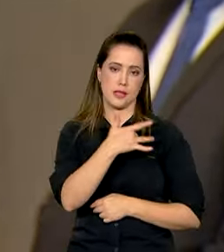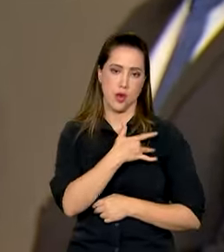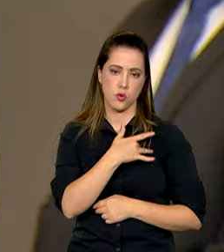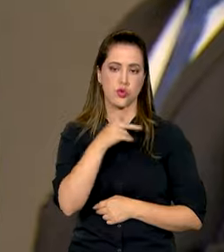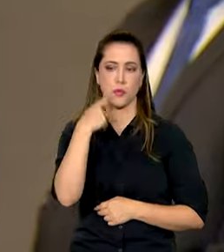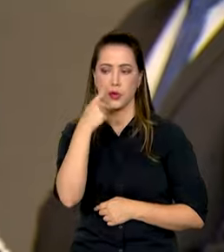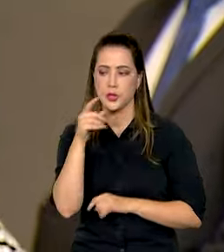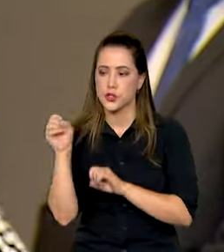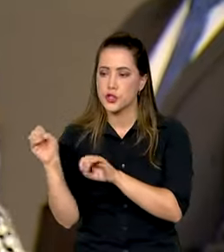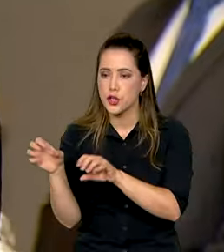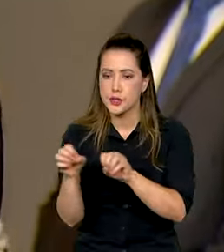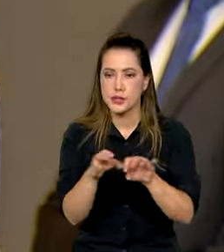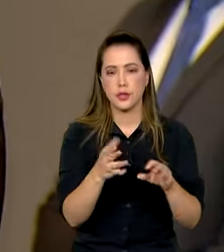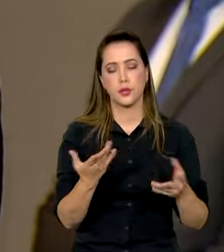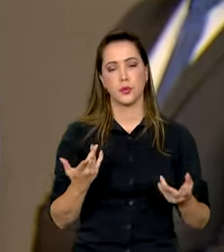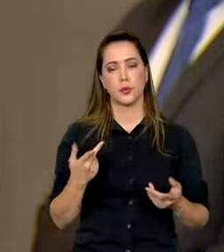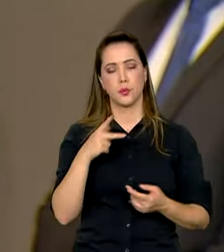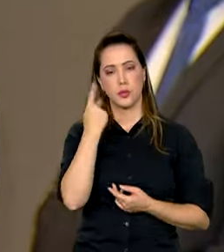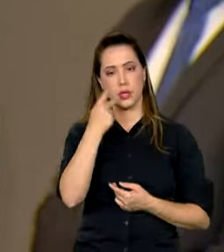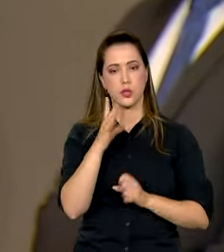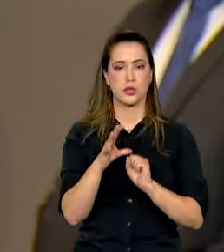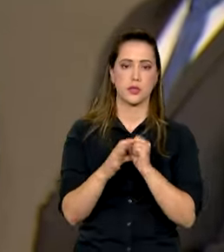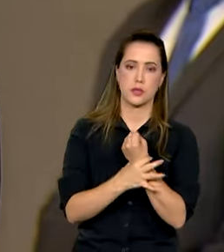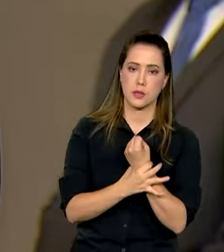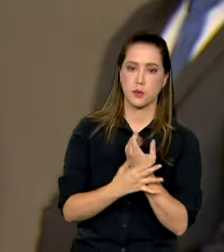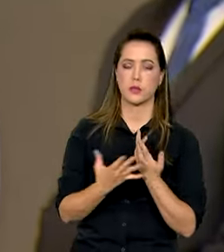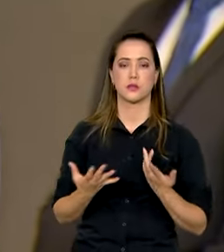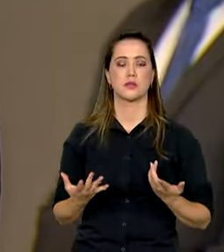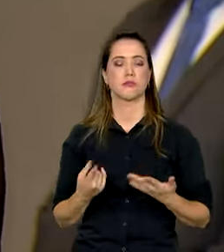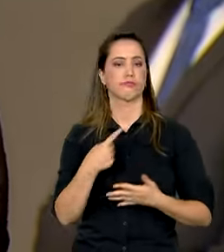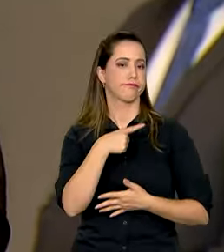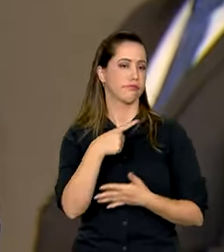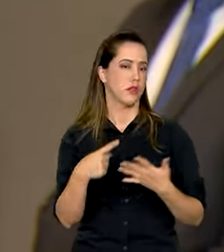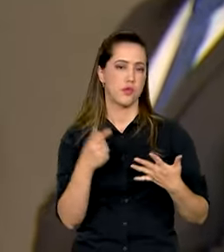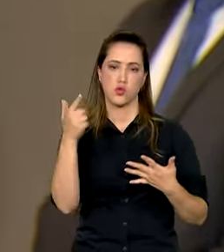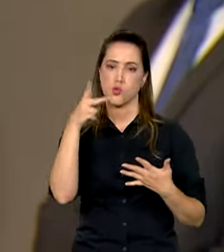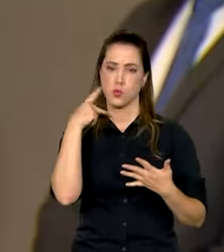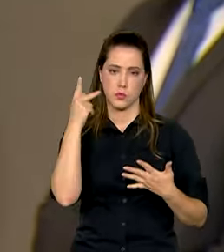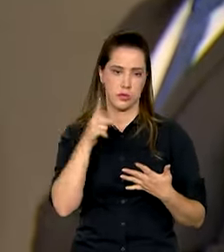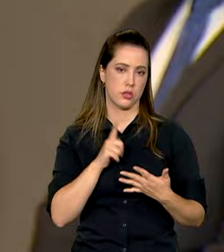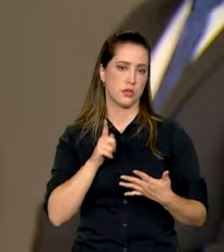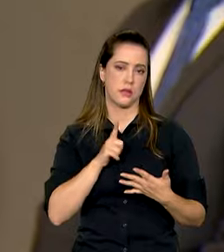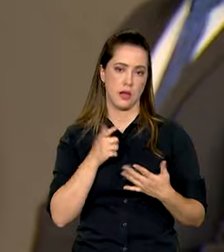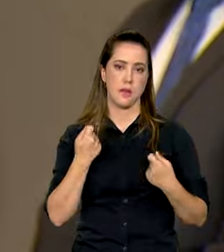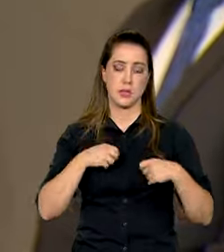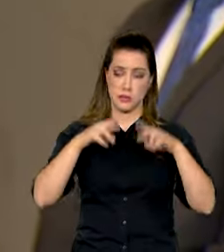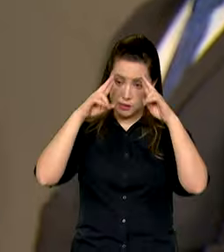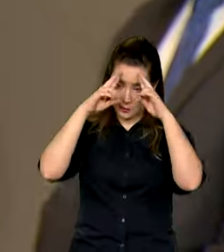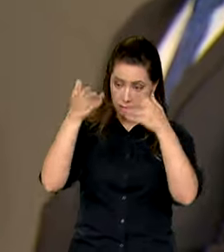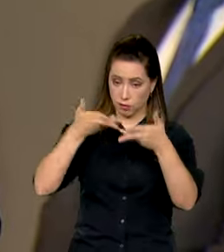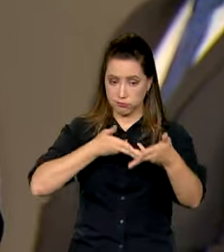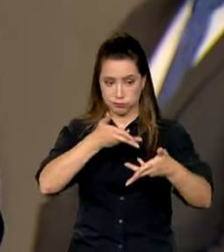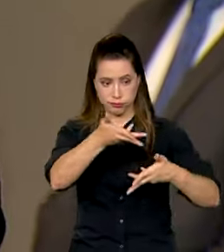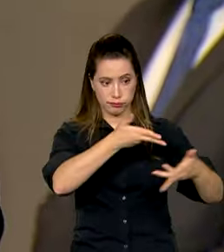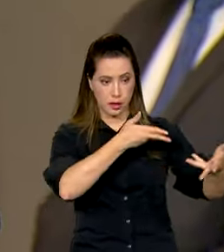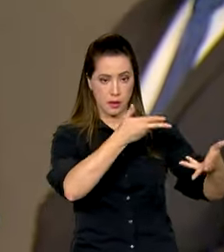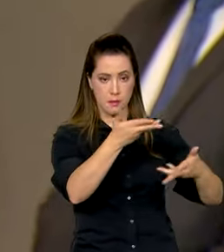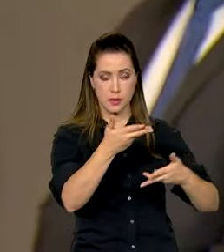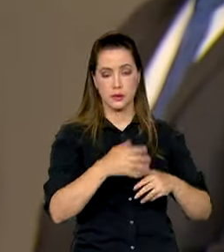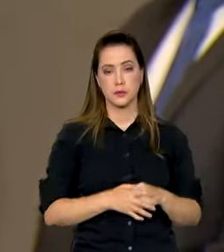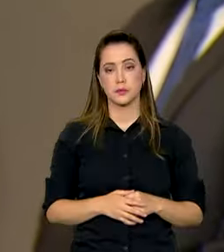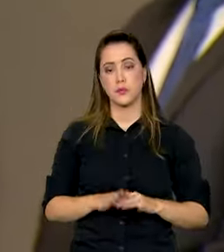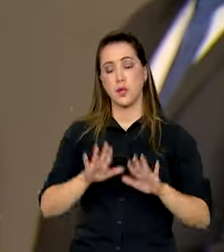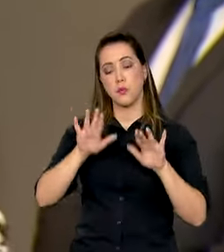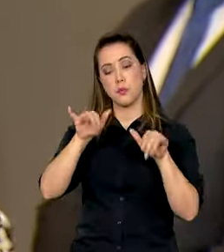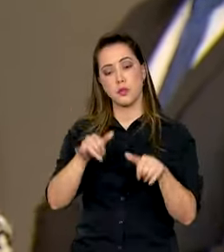educação pública, para isso que existe uma política de segurança pública, entre tantas outras. Então, para finalizar, meus amigos e